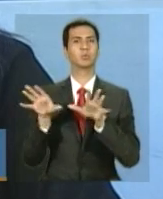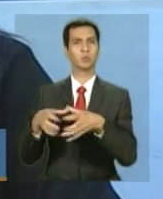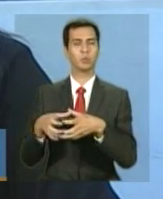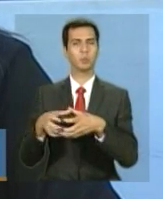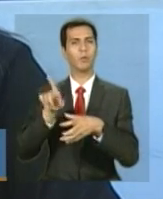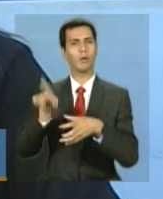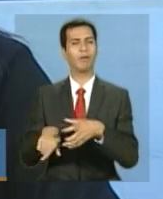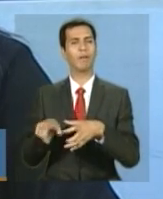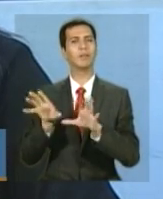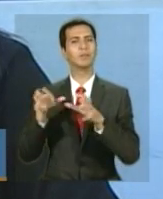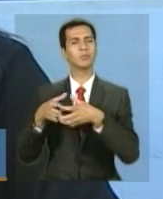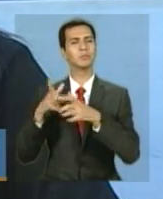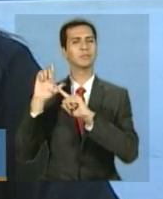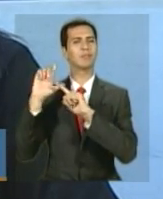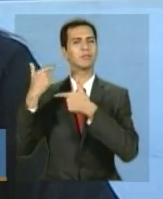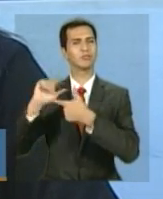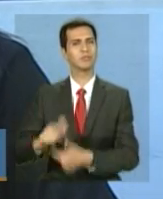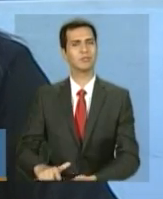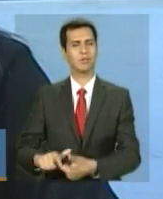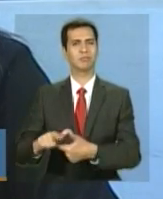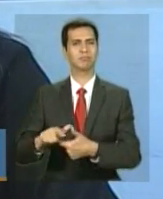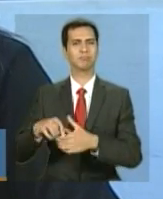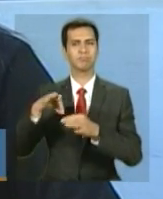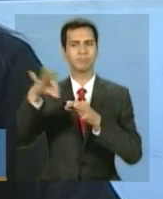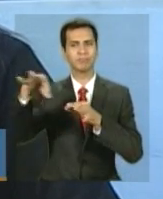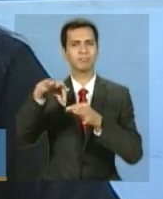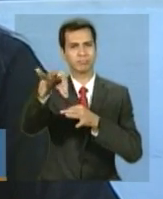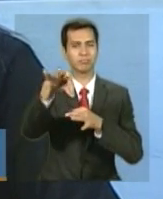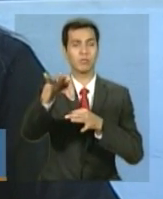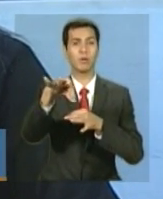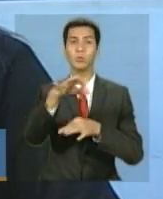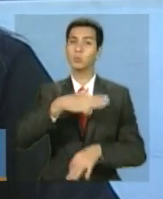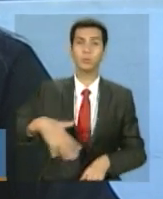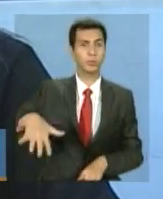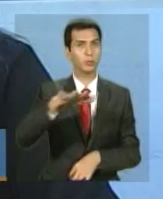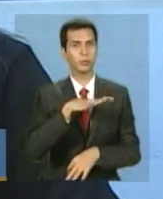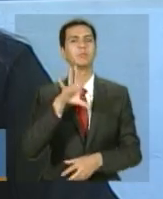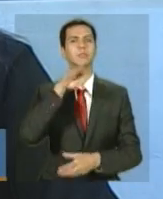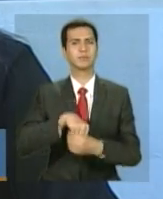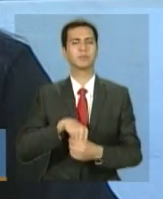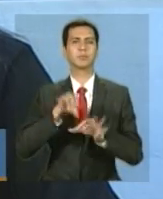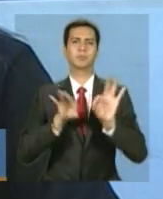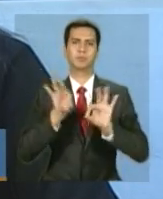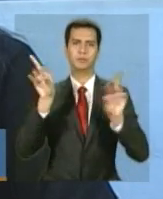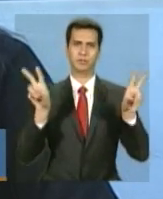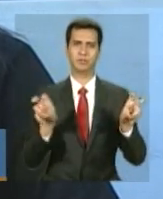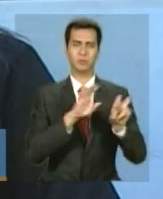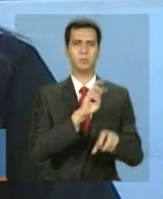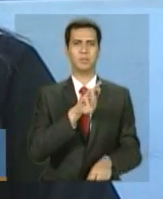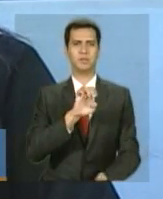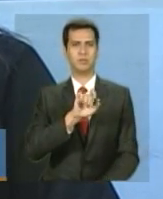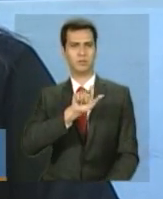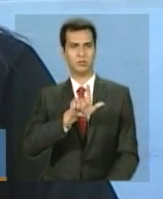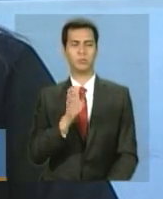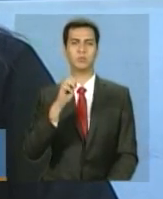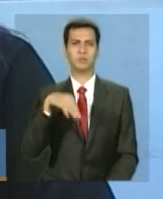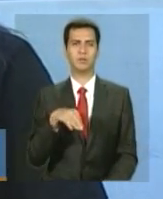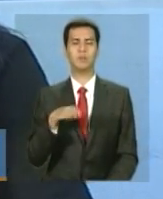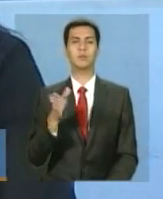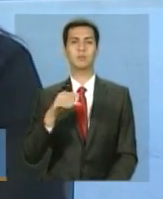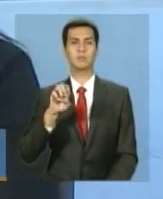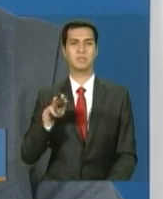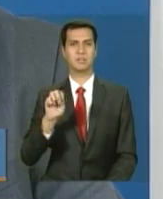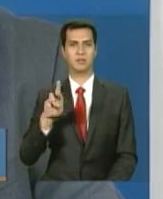das estratégias do Plano Brasil sem miséria e para conversar sobre esse assunto recebemos o secretário Nacional de renda de